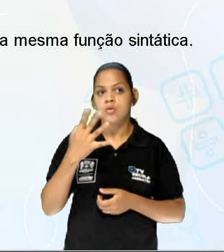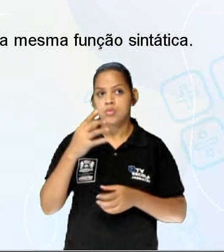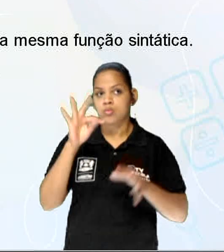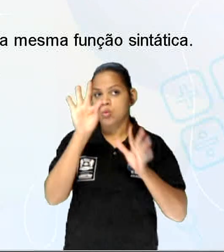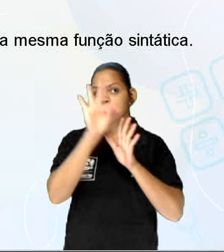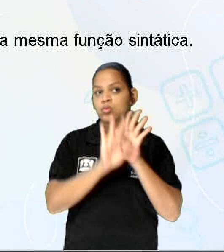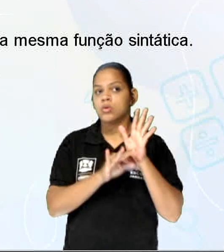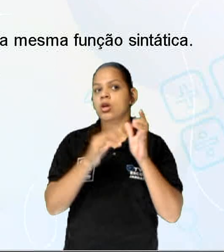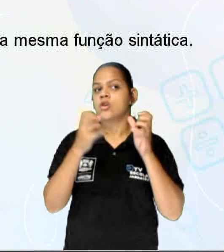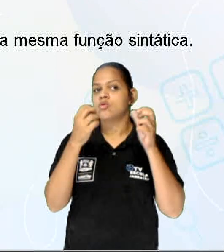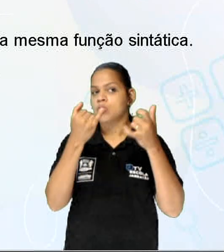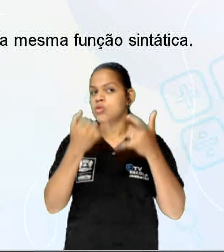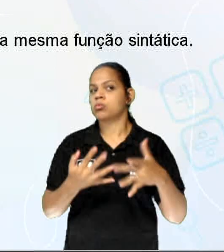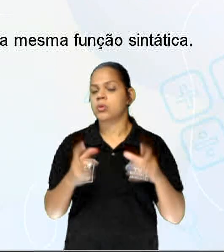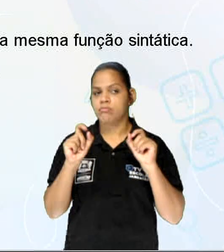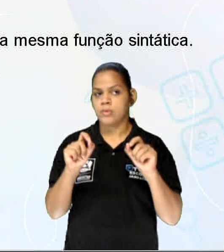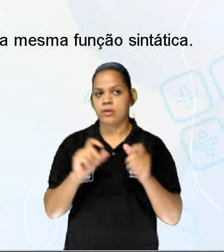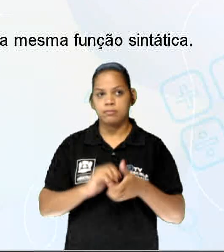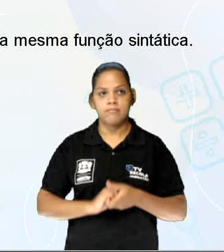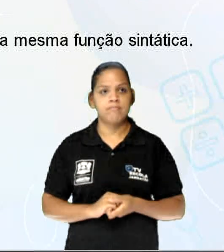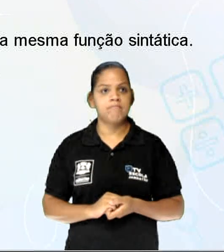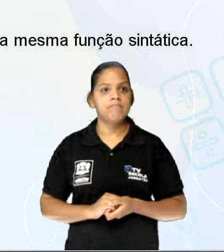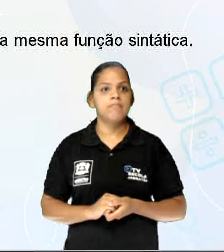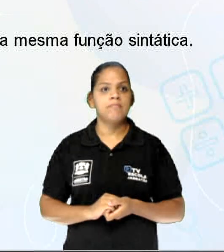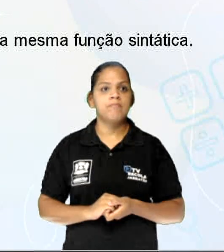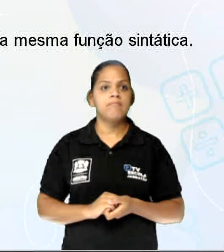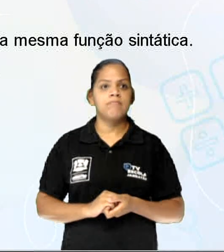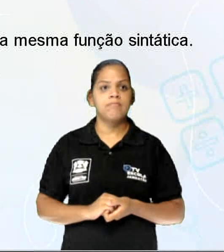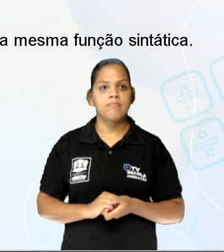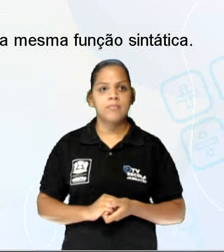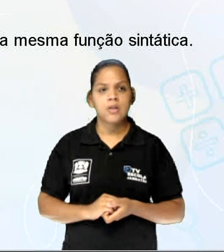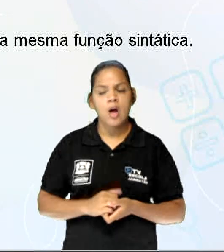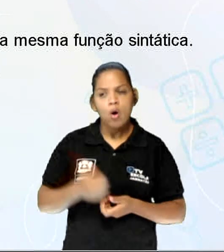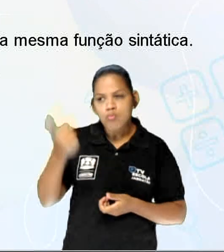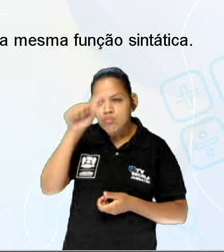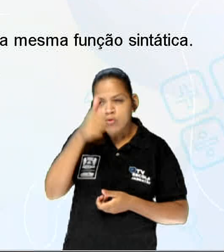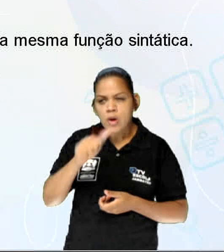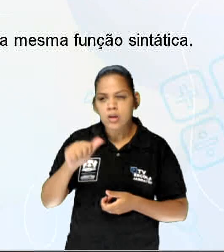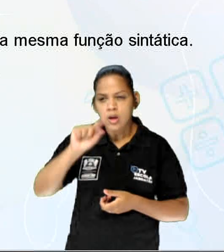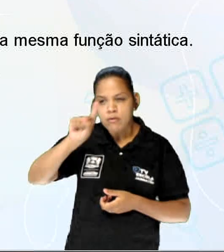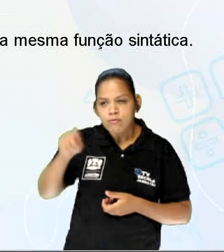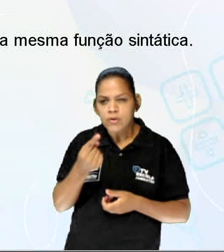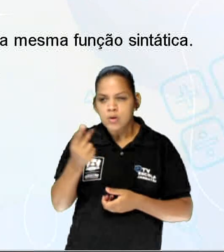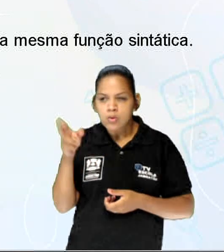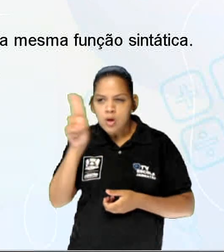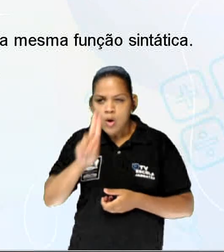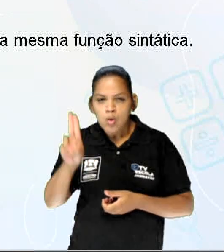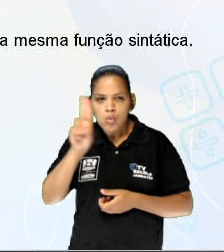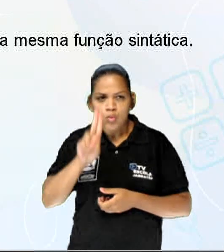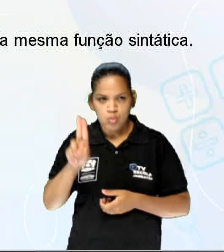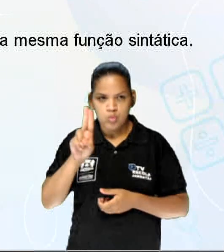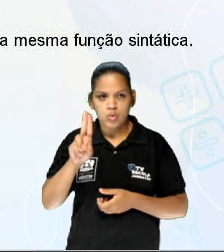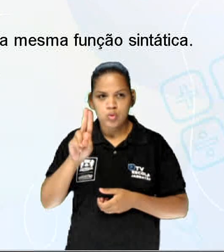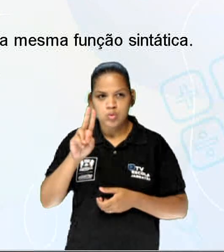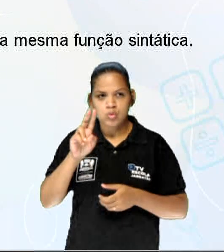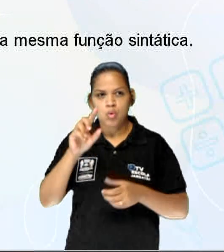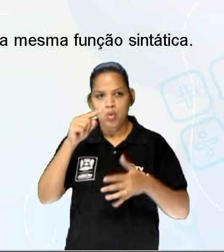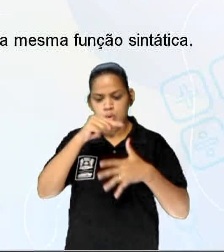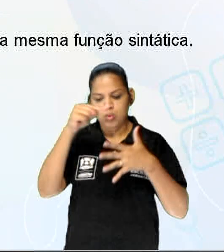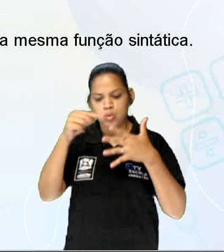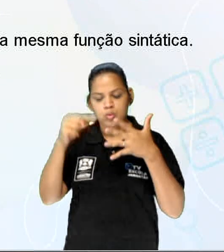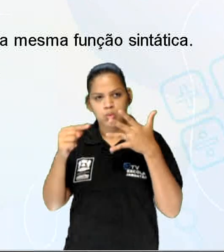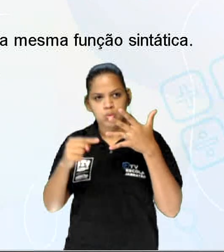traz o seguinte aí para a gente. Ao analisar o uso da vírgula nos pares de versos, abre aspas, fala